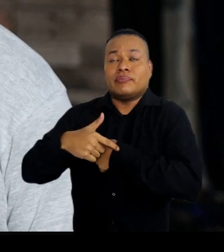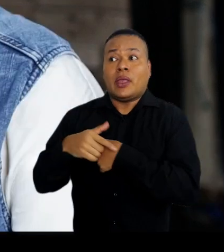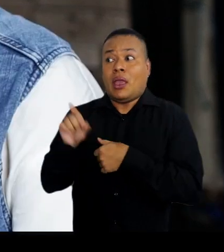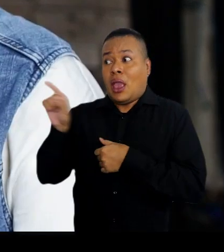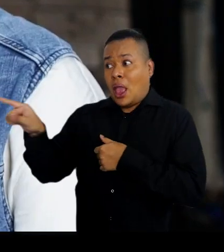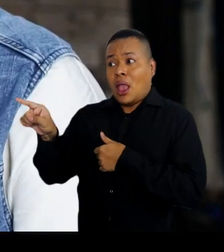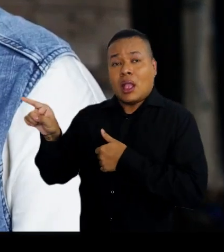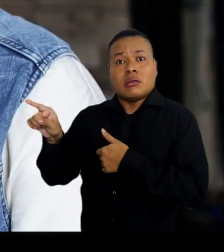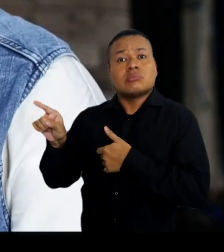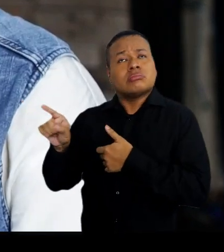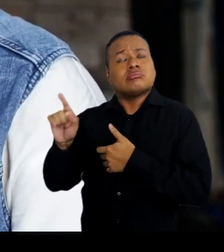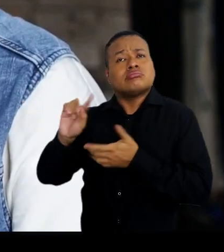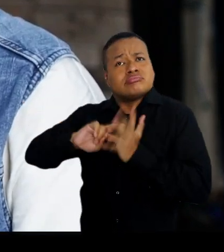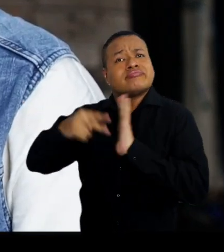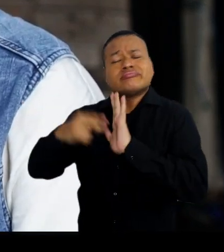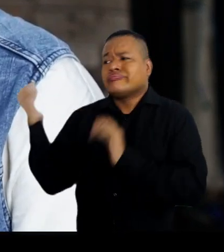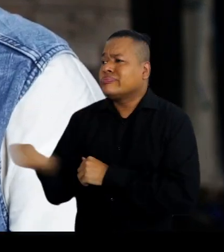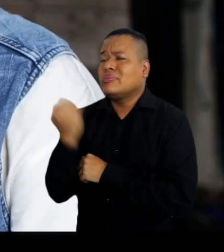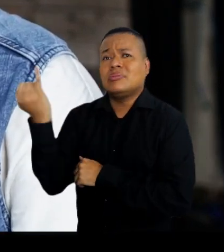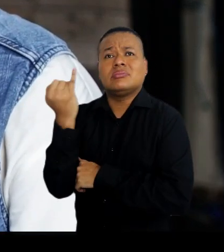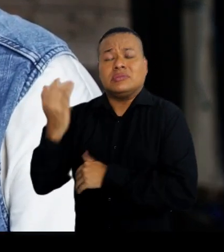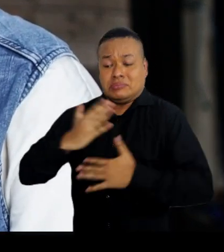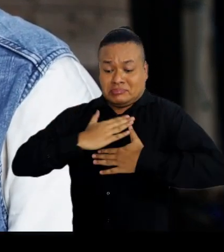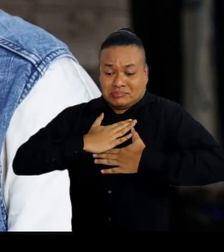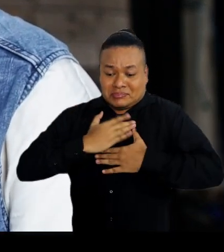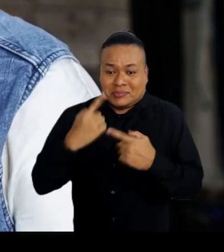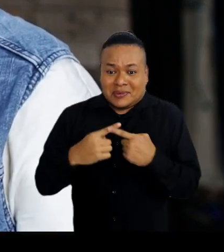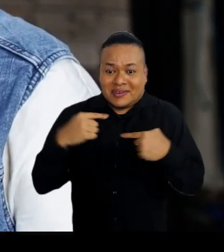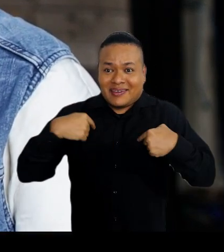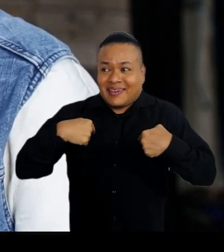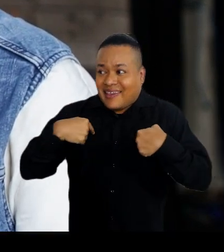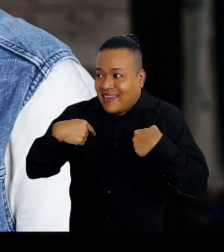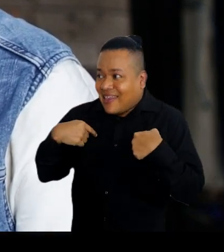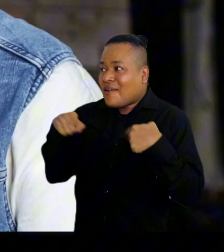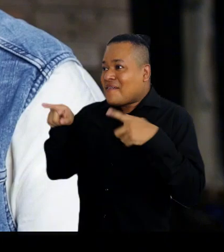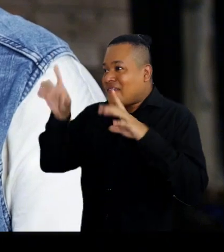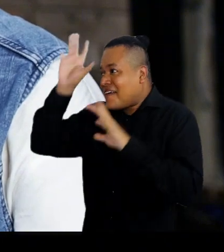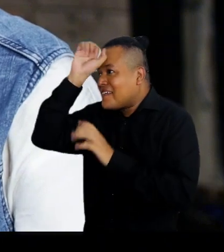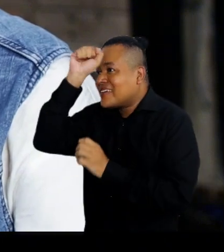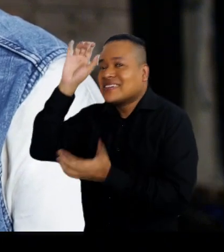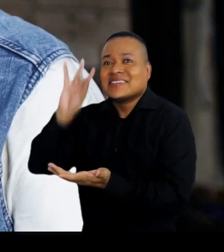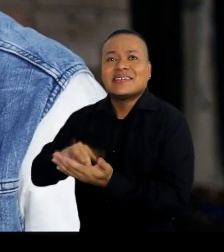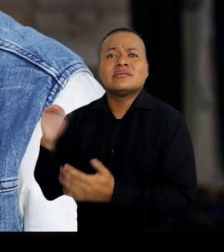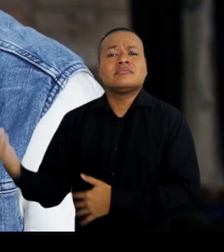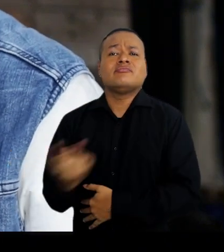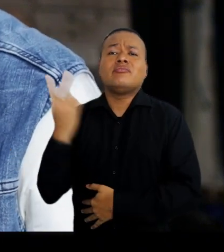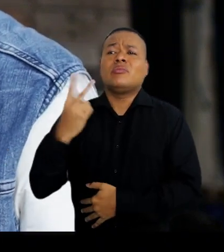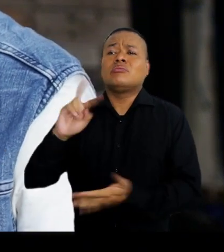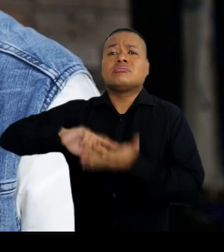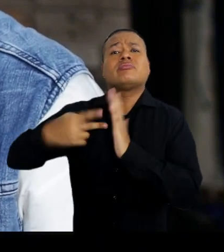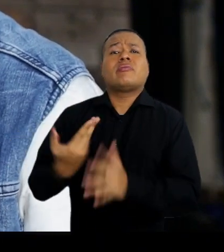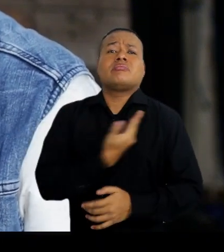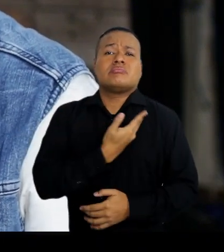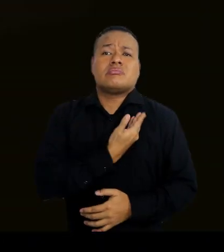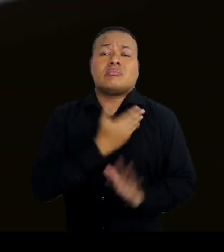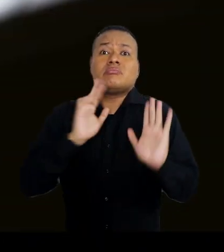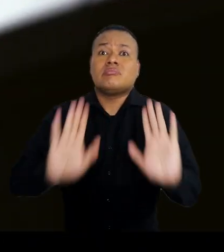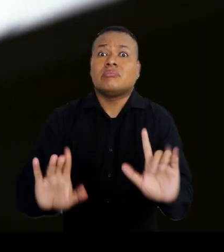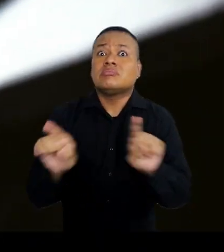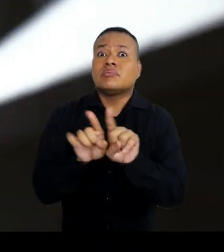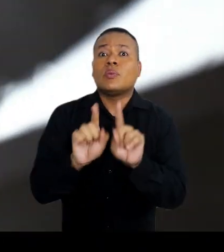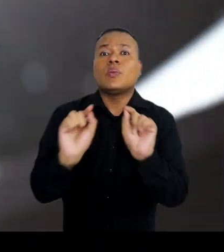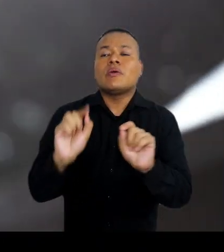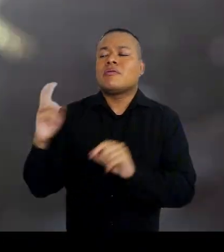momento. O Tufi tem um significado muito importante para mim, porque com o Tufi eu aprendi o valor da amizade,